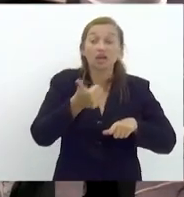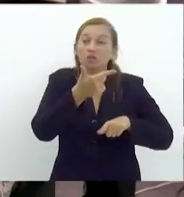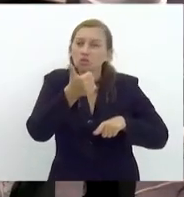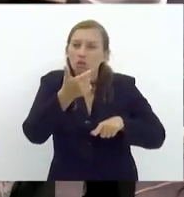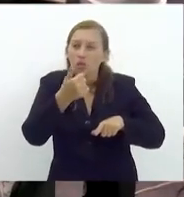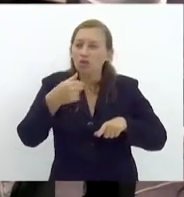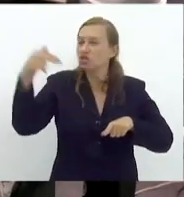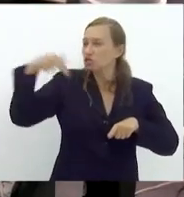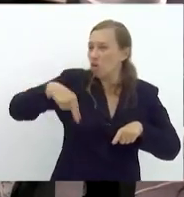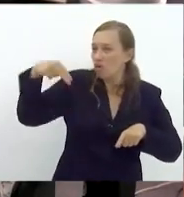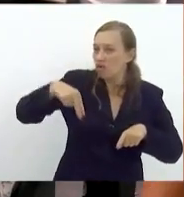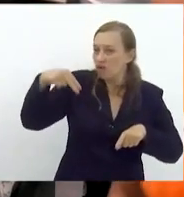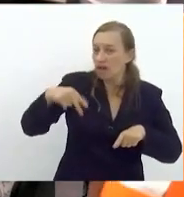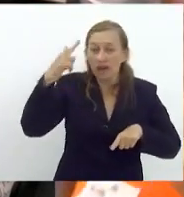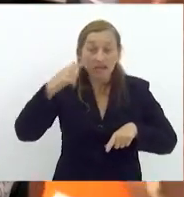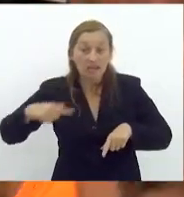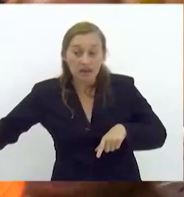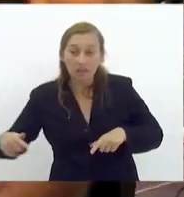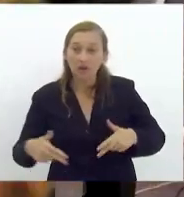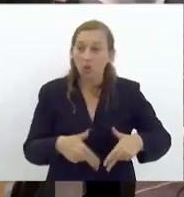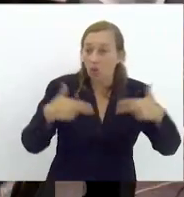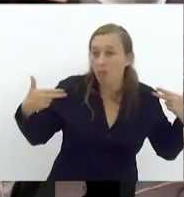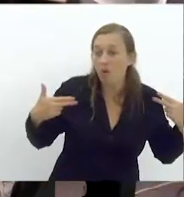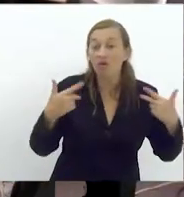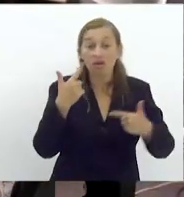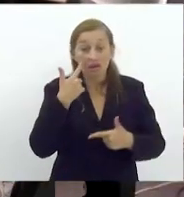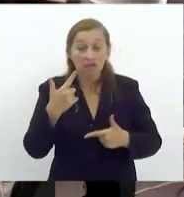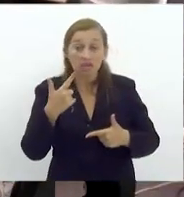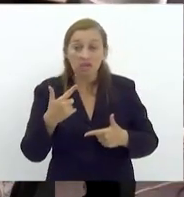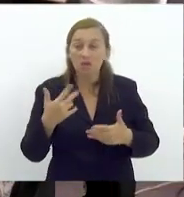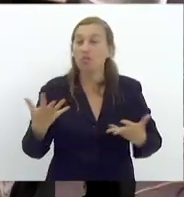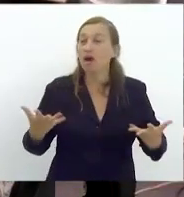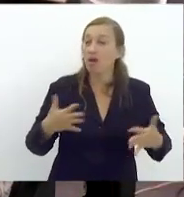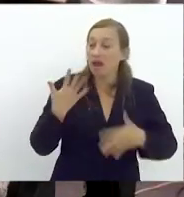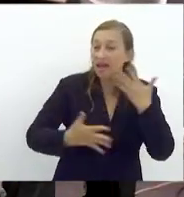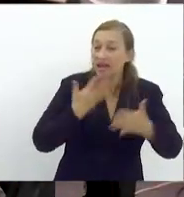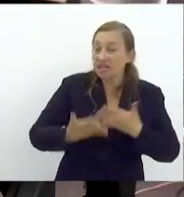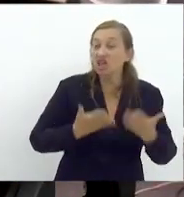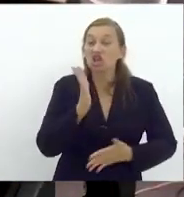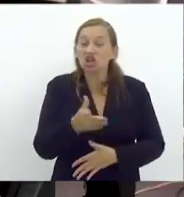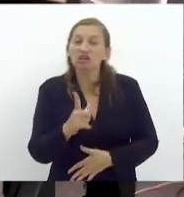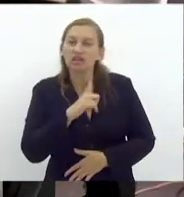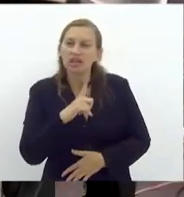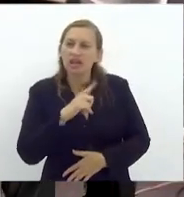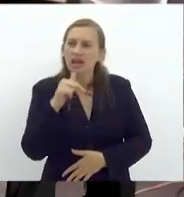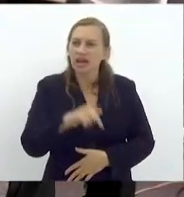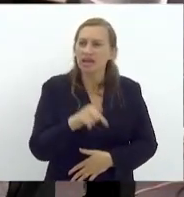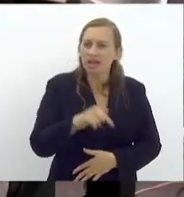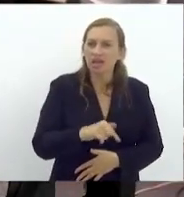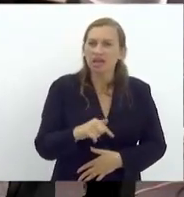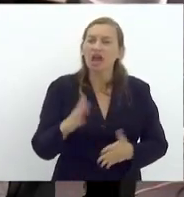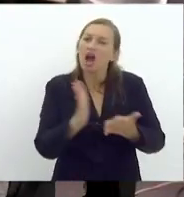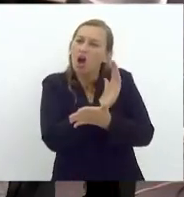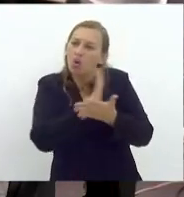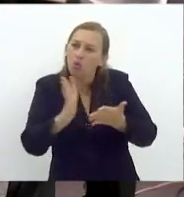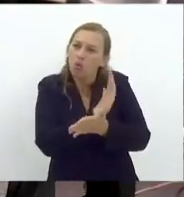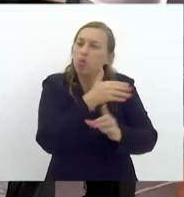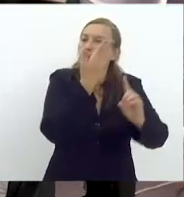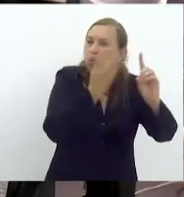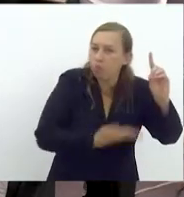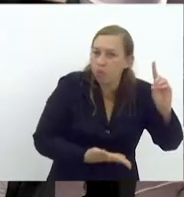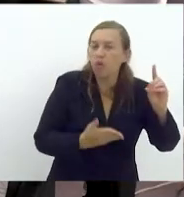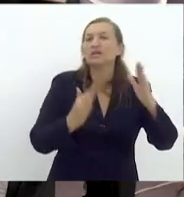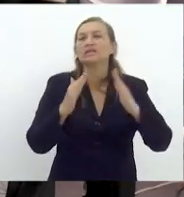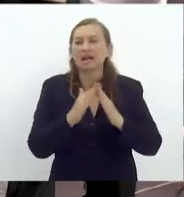de novembro tá vindo a semana do hip hop vai ser o máximo prazer até porque a gente já tem aqui algumas homenagens na casa que a gente